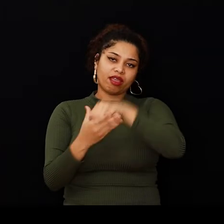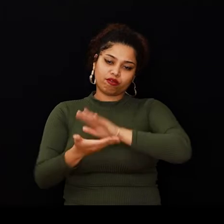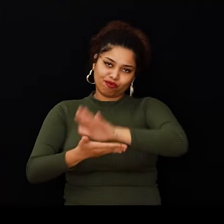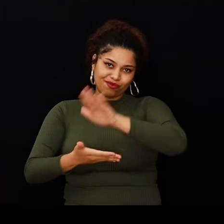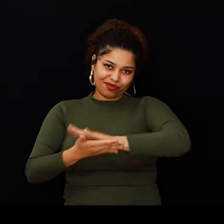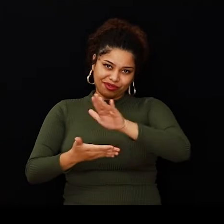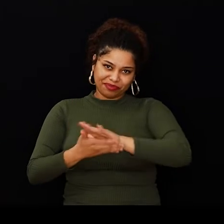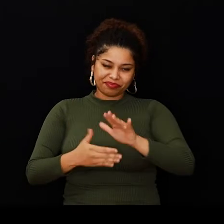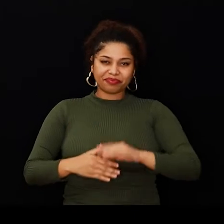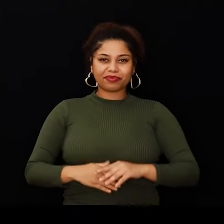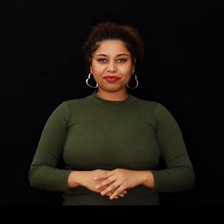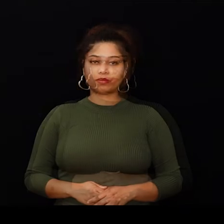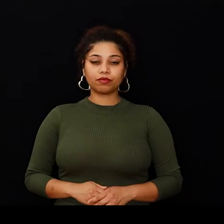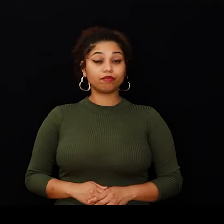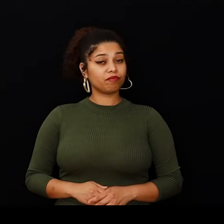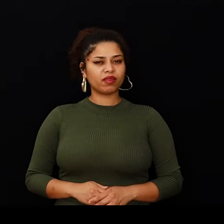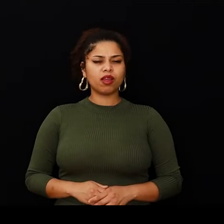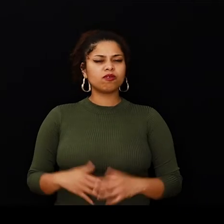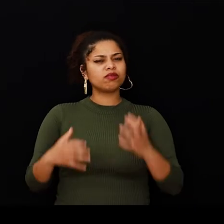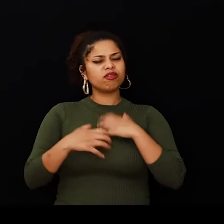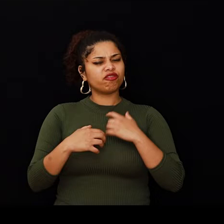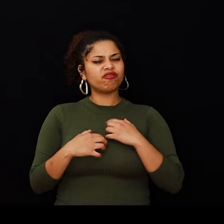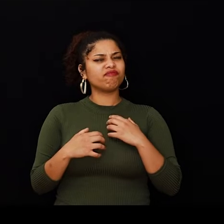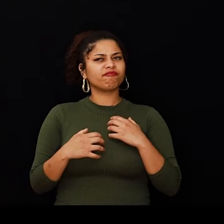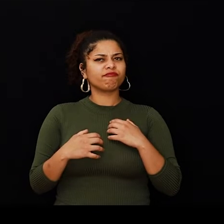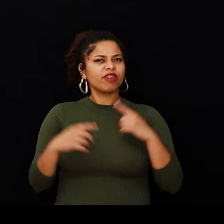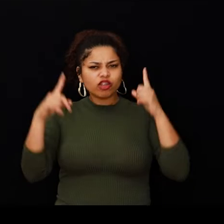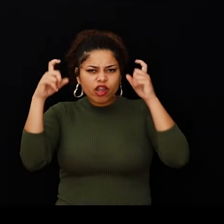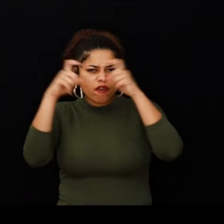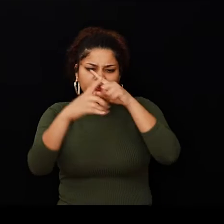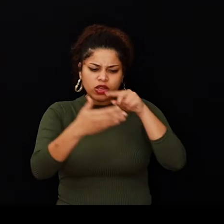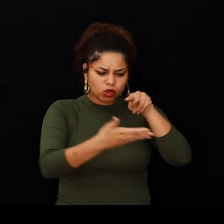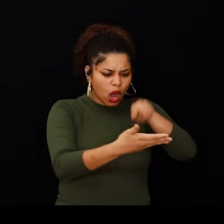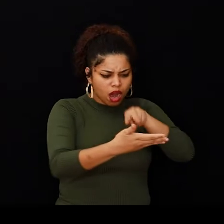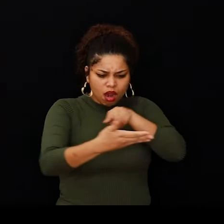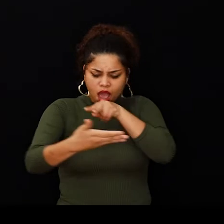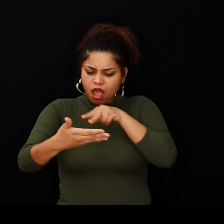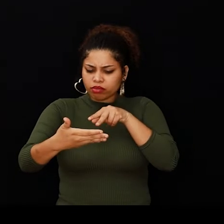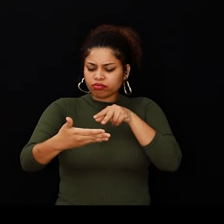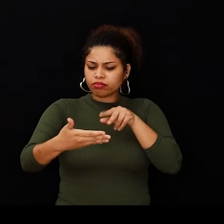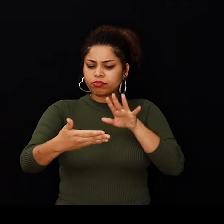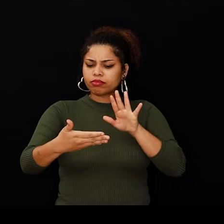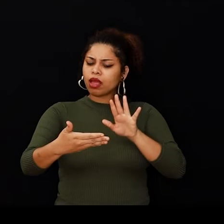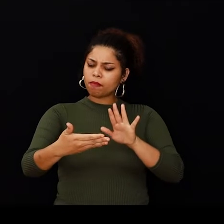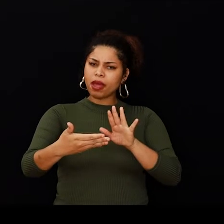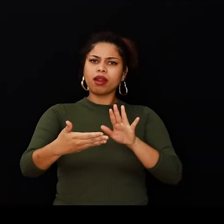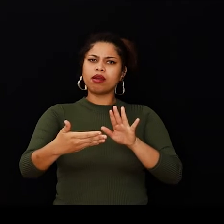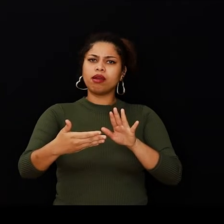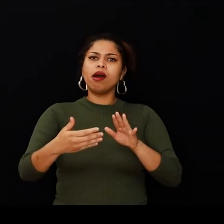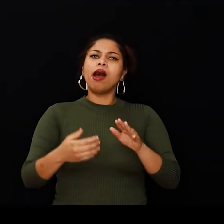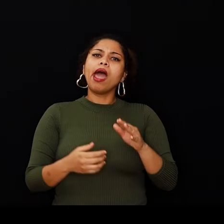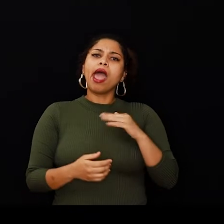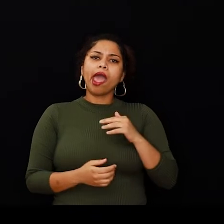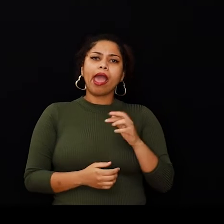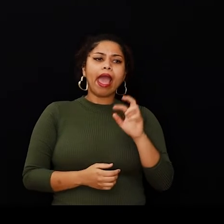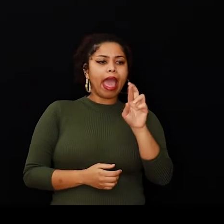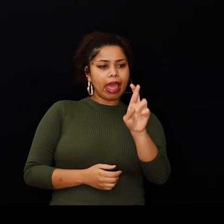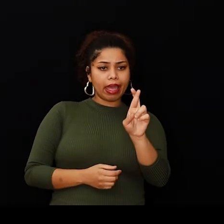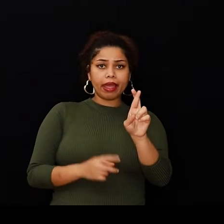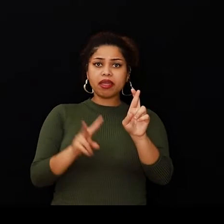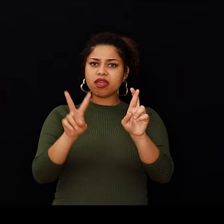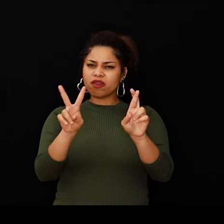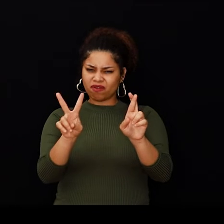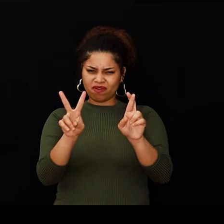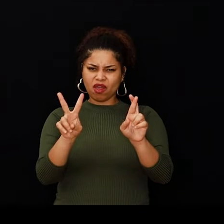livro publicado. Então, uma das dificuldades que eu tive foi com relação à definição do R e